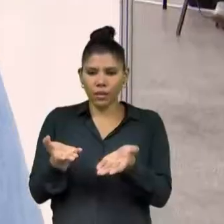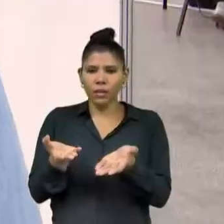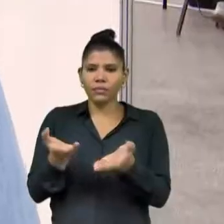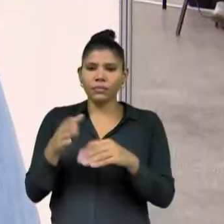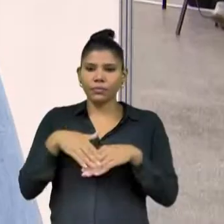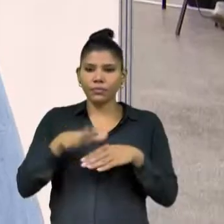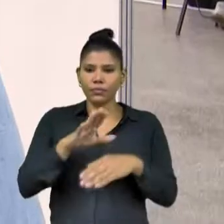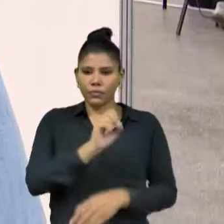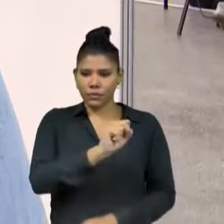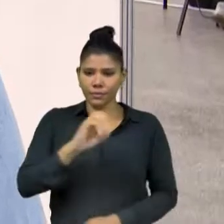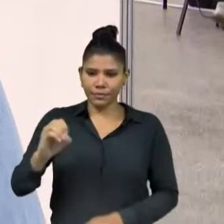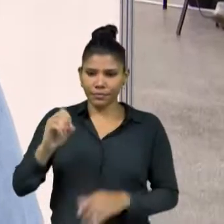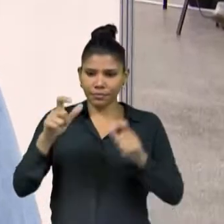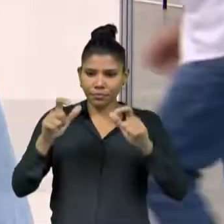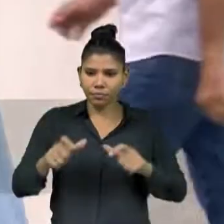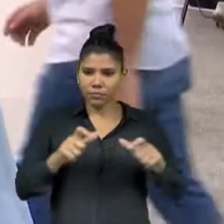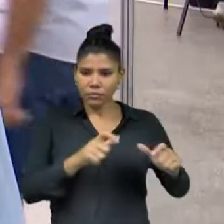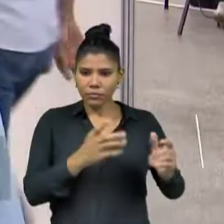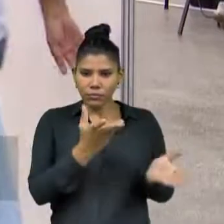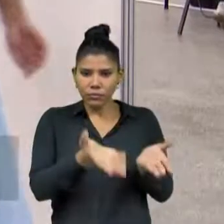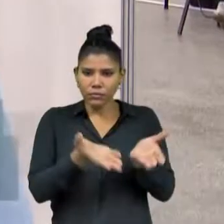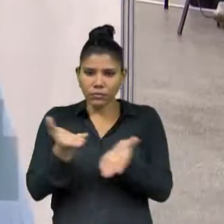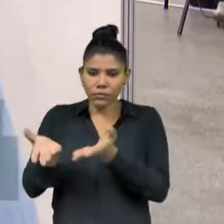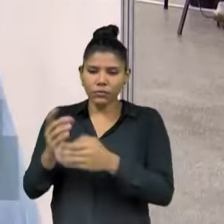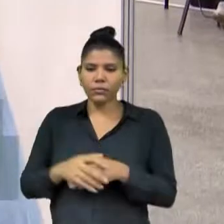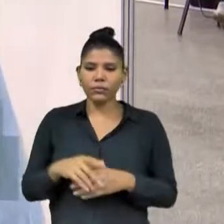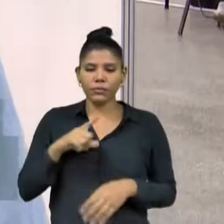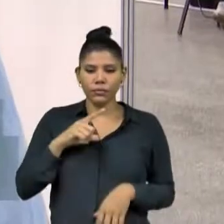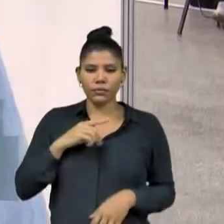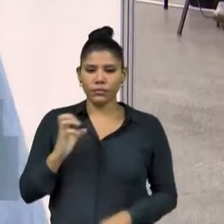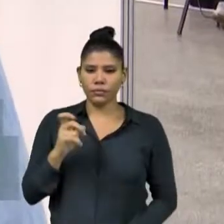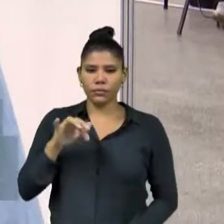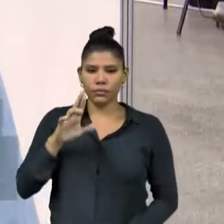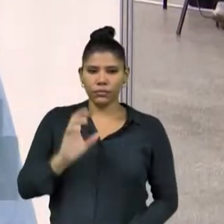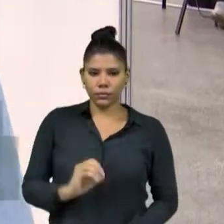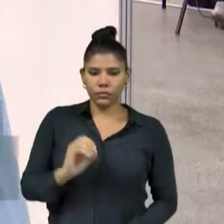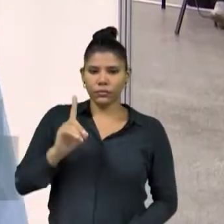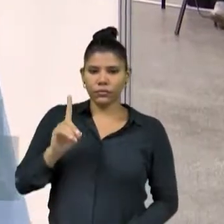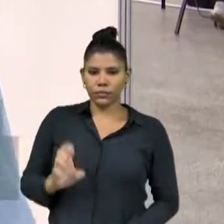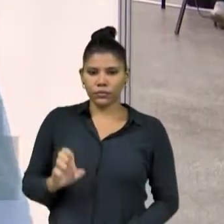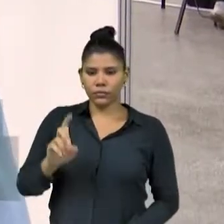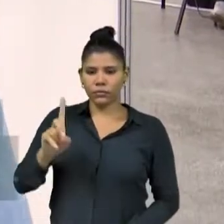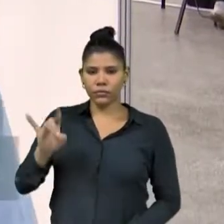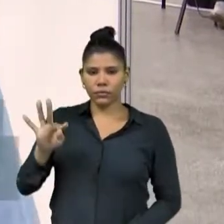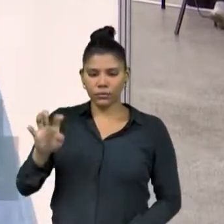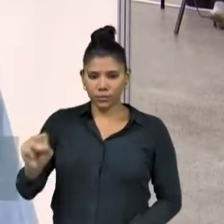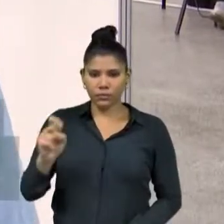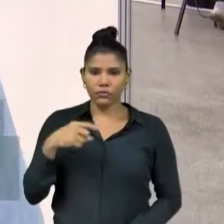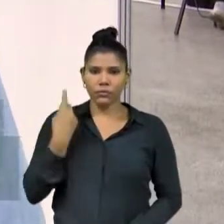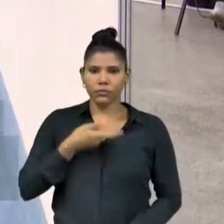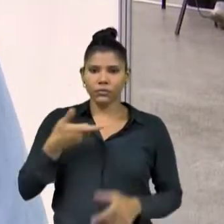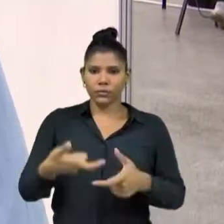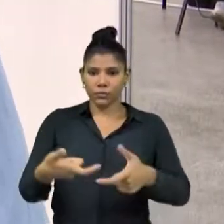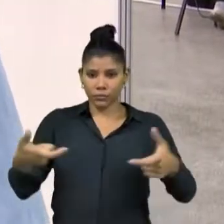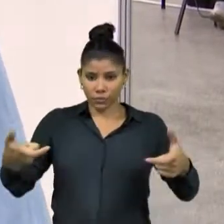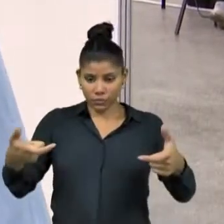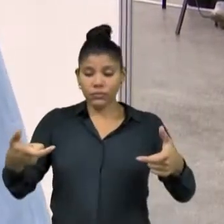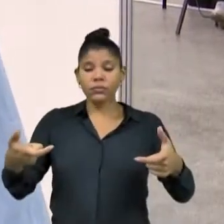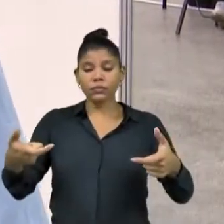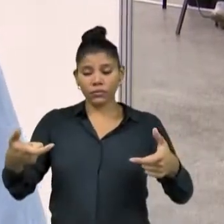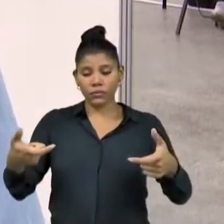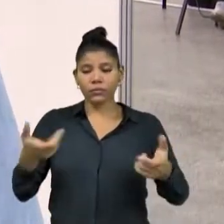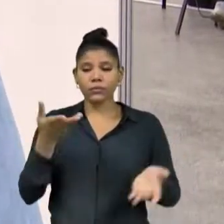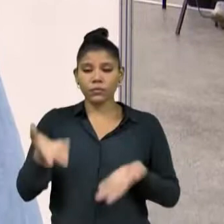A equipe da Justiça Eleitoral está disponível aqui no Centro de Eventos do Ceará. A gente, inclusive, ampliou o atendimento até às 17 horas e a gente ainda conta